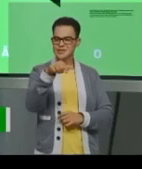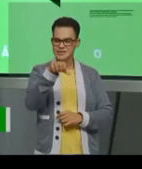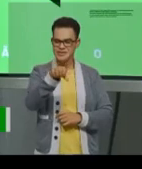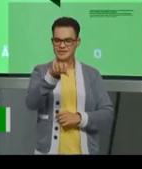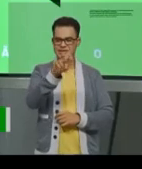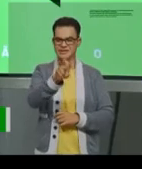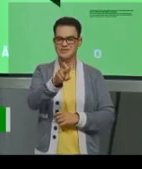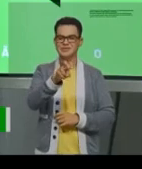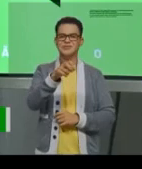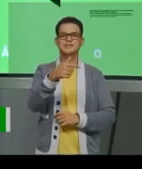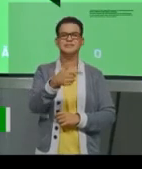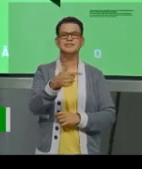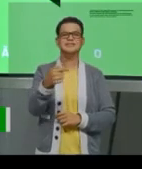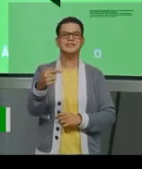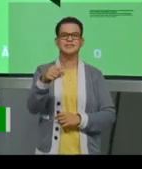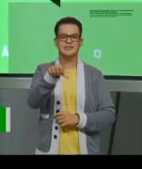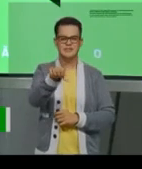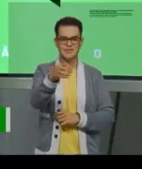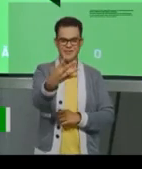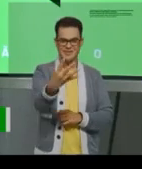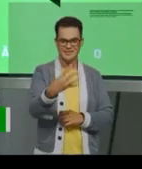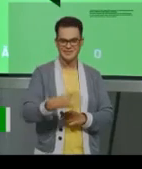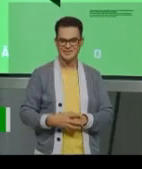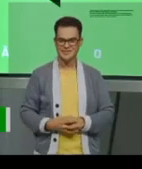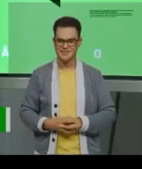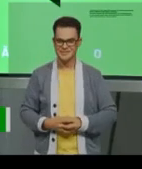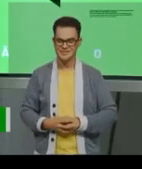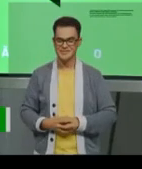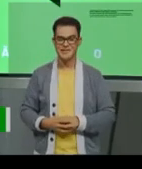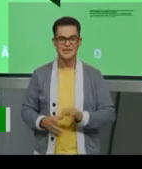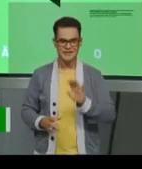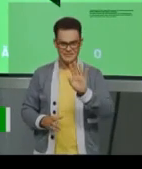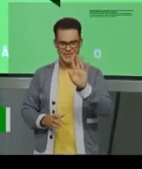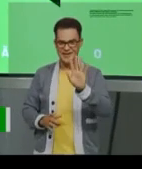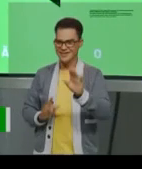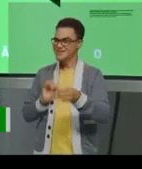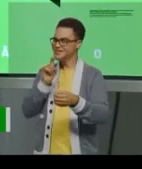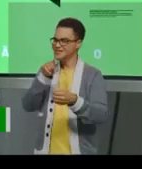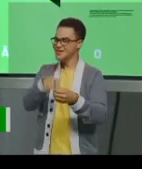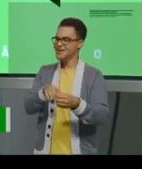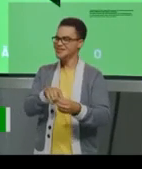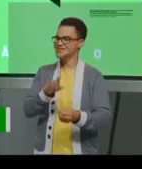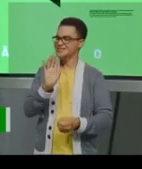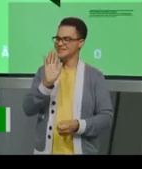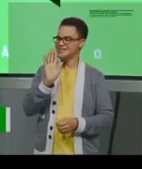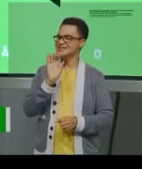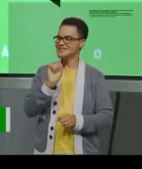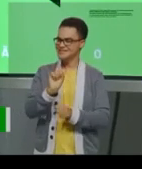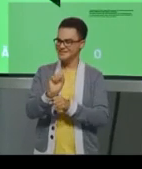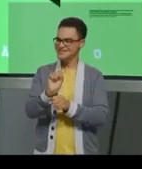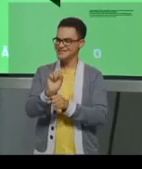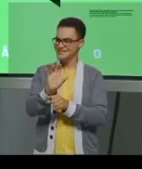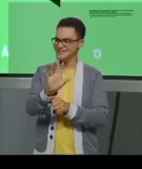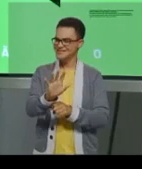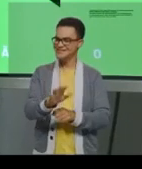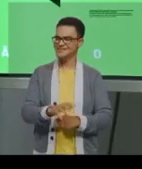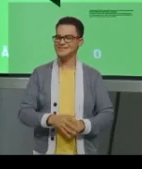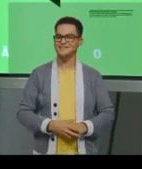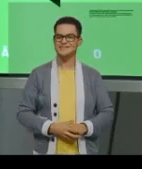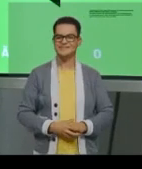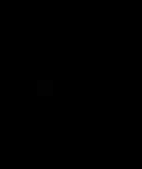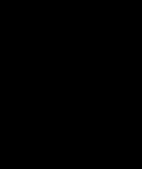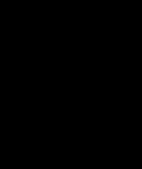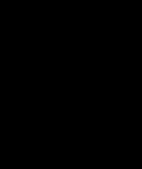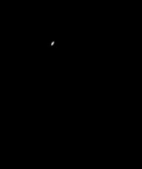98295 2794. Já já estaremos de volta. Não saia daí!